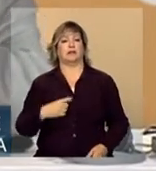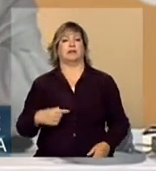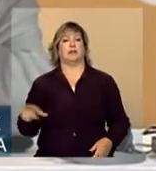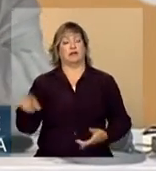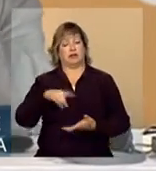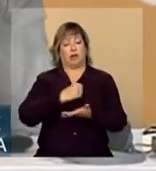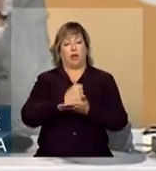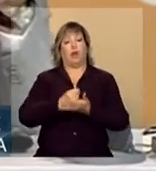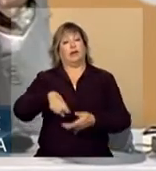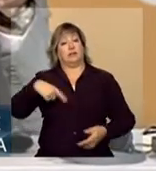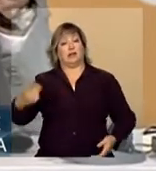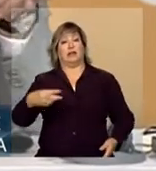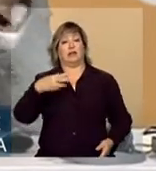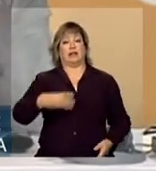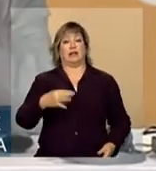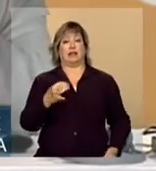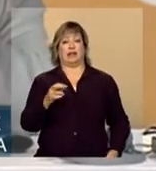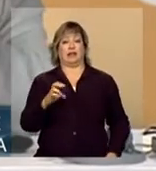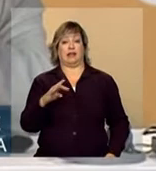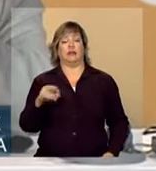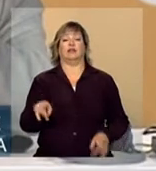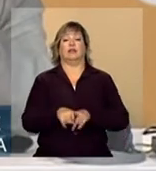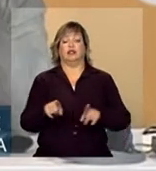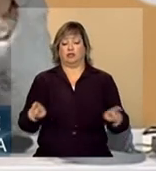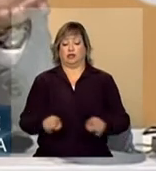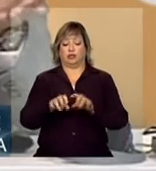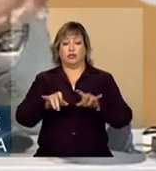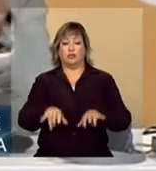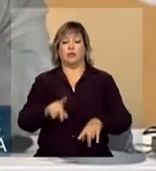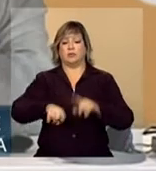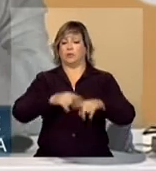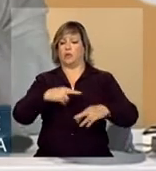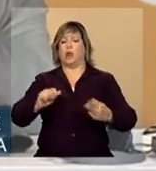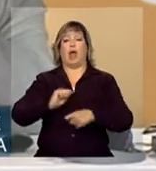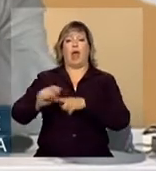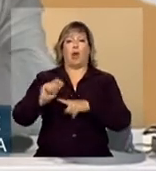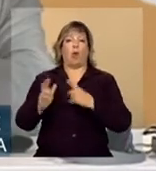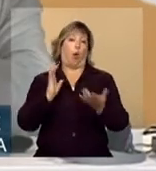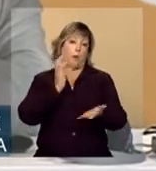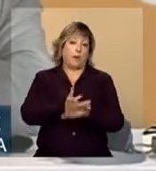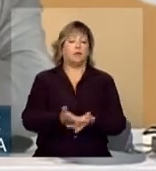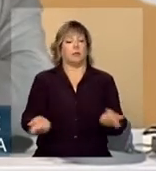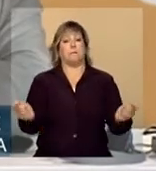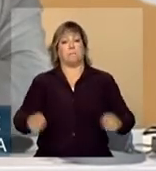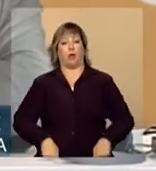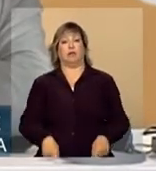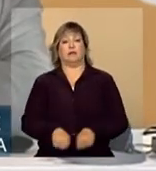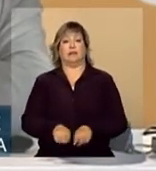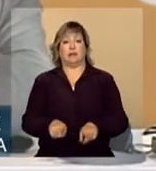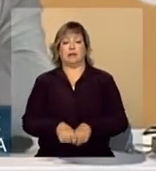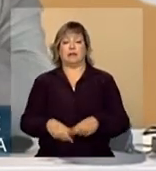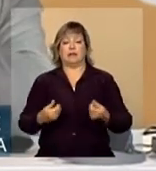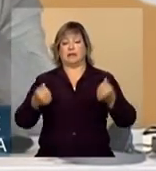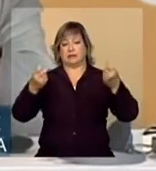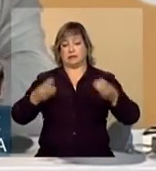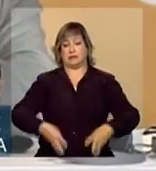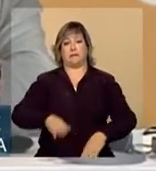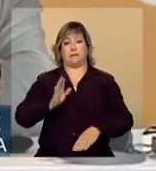contratando terceiros, software contratados, equipamentos alugados, equipamentos comprados, que poderá, então, dar com mais